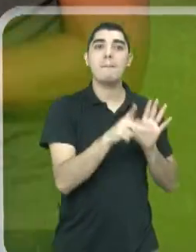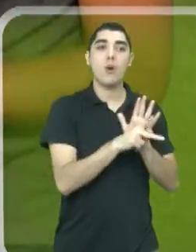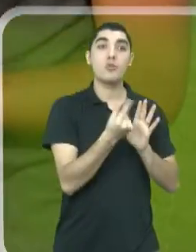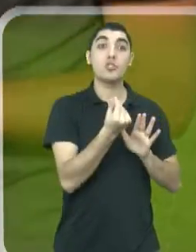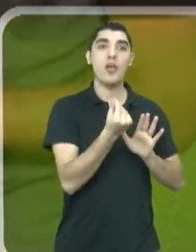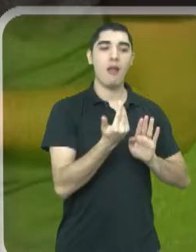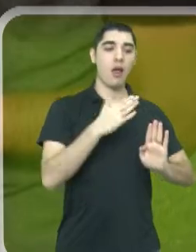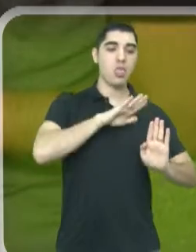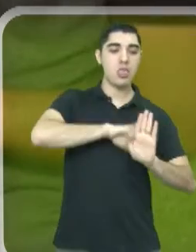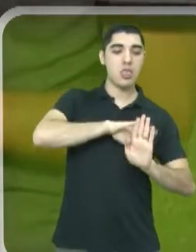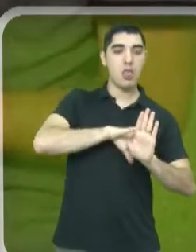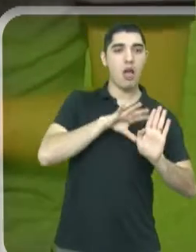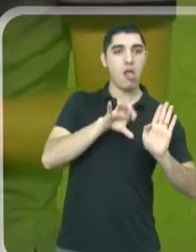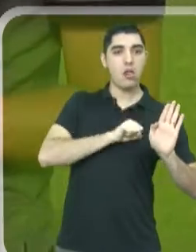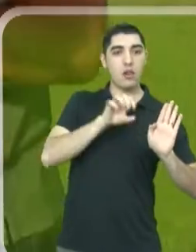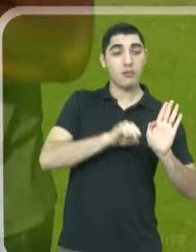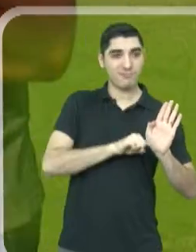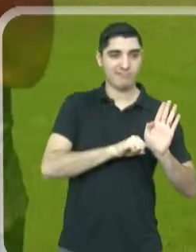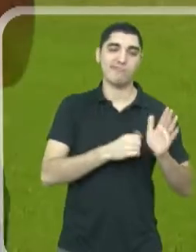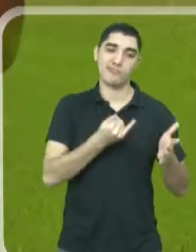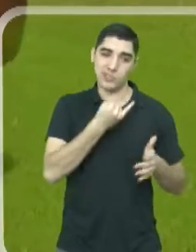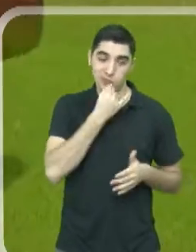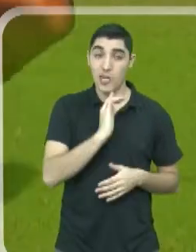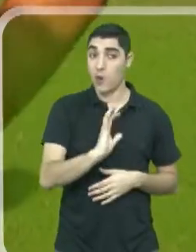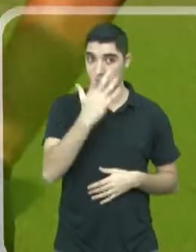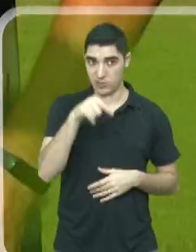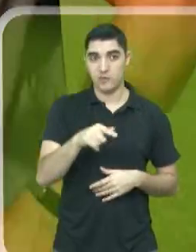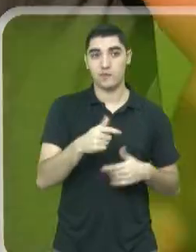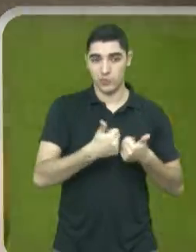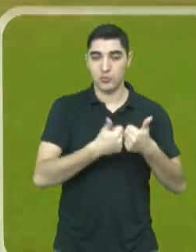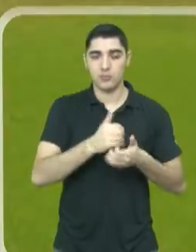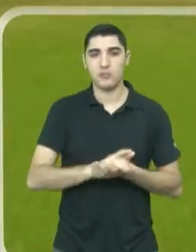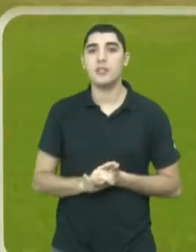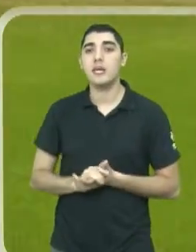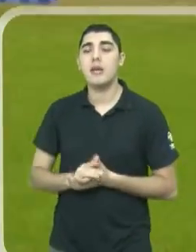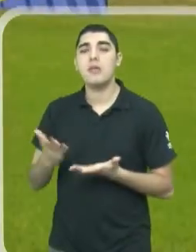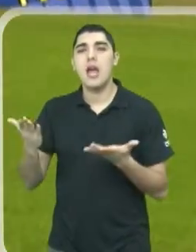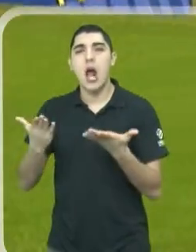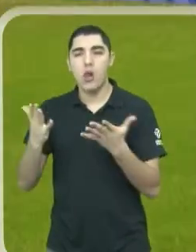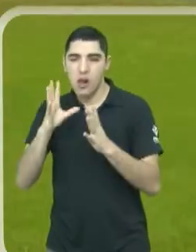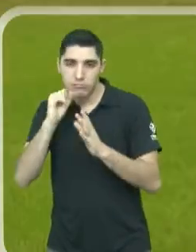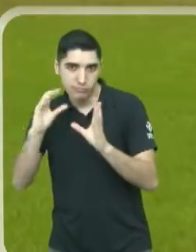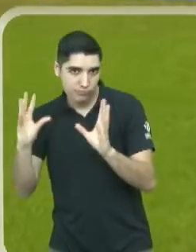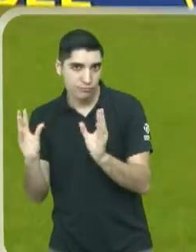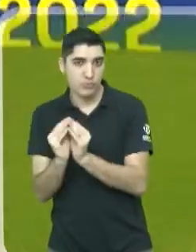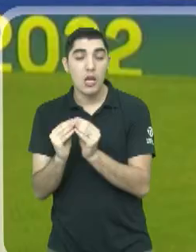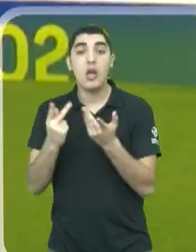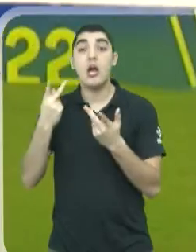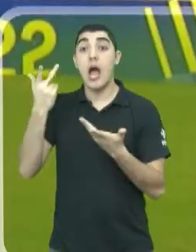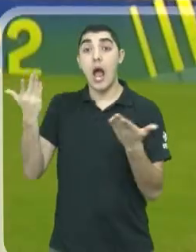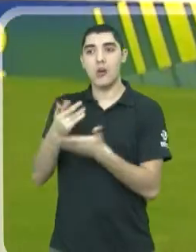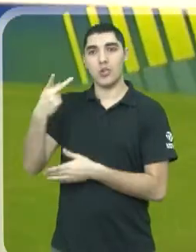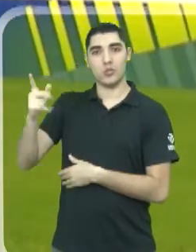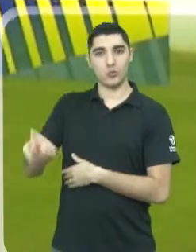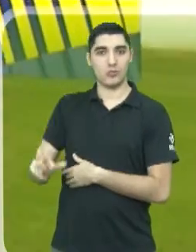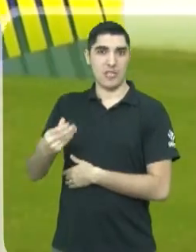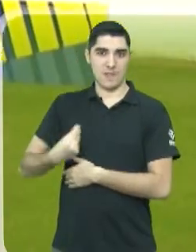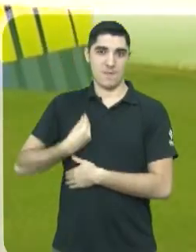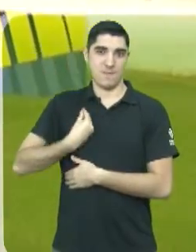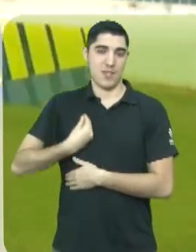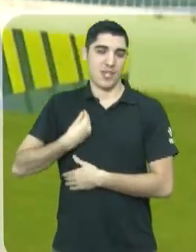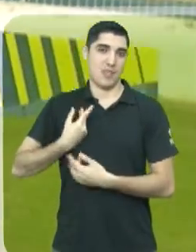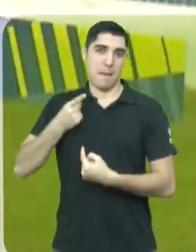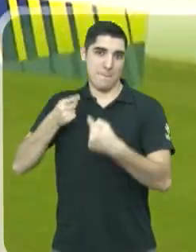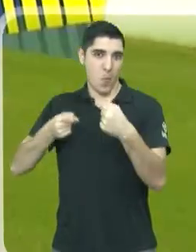futebol acontece. Renato, para a gente fechar, queria que você falasse da sua vida pública agora como